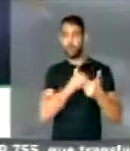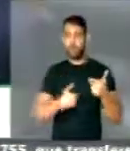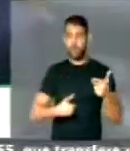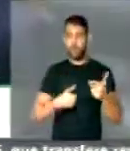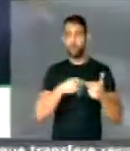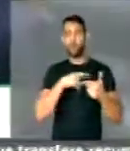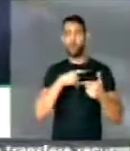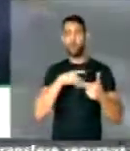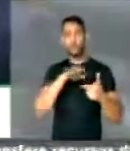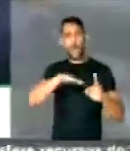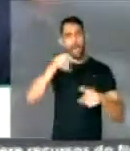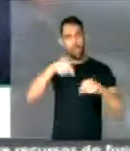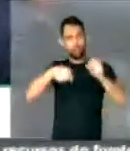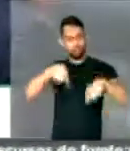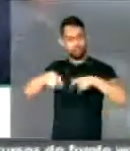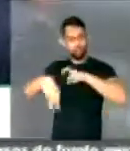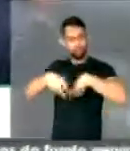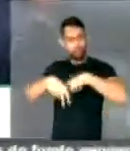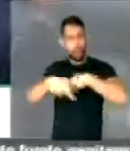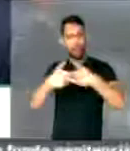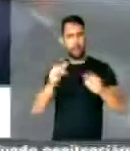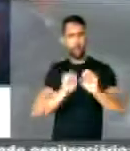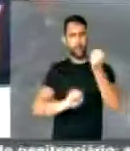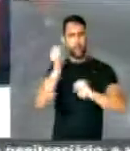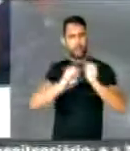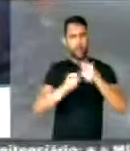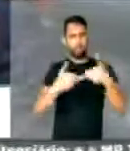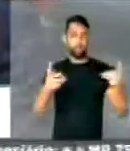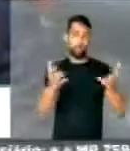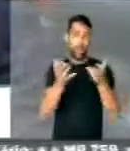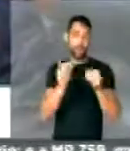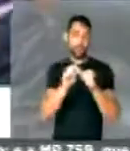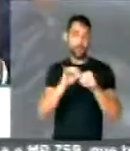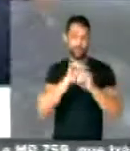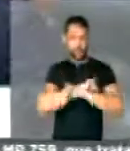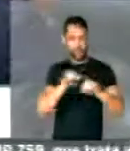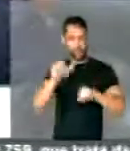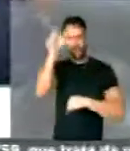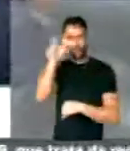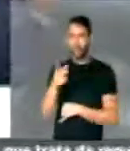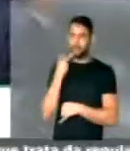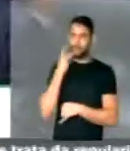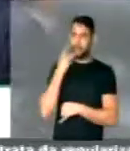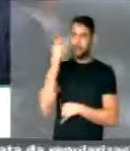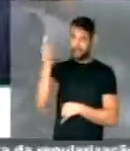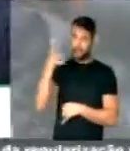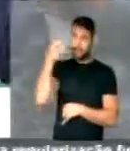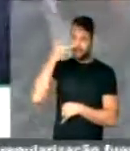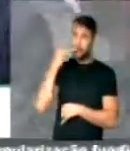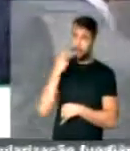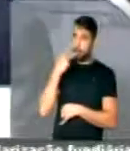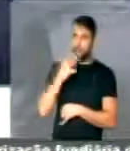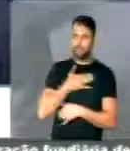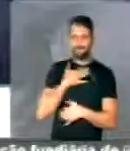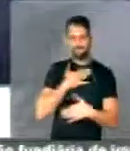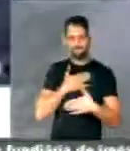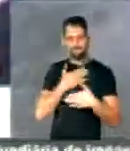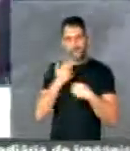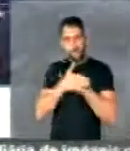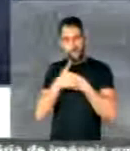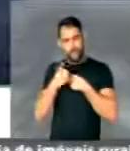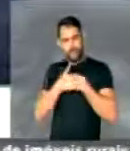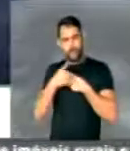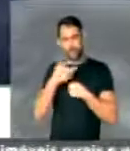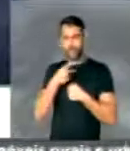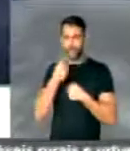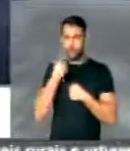atividade produtiva. E agora quero fazer das suas palavras, não é, o meu conforto, quero fazer das